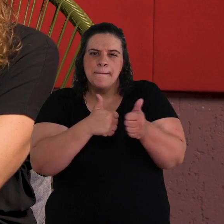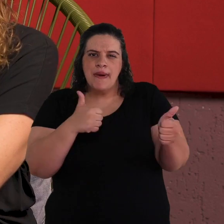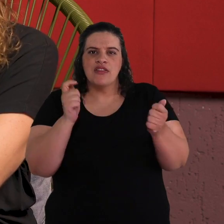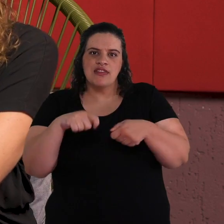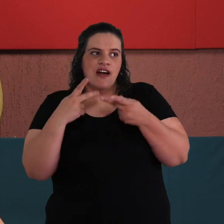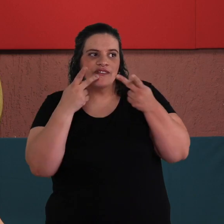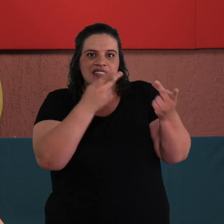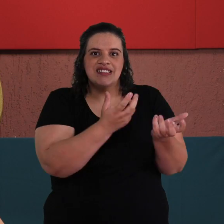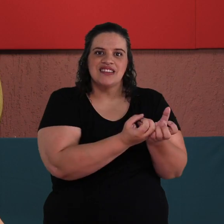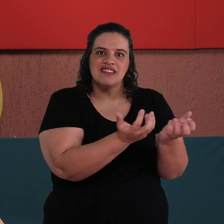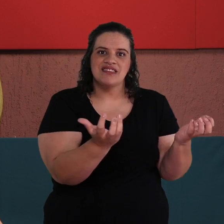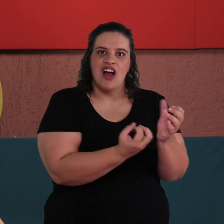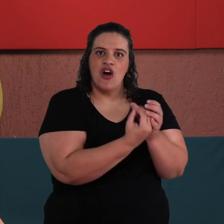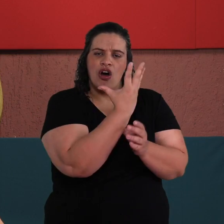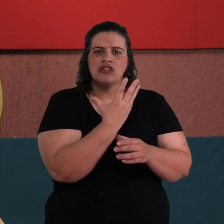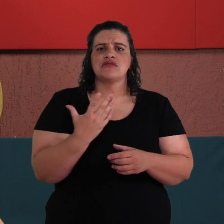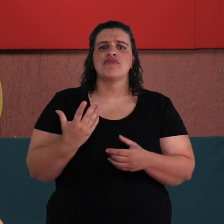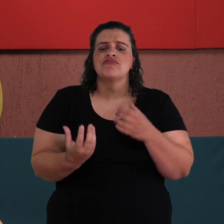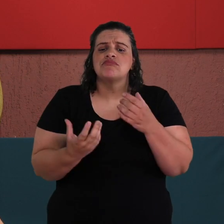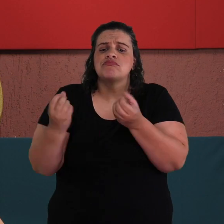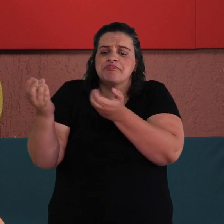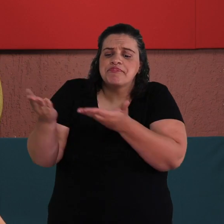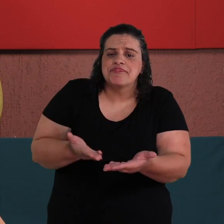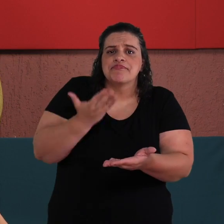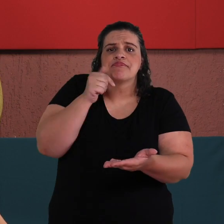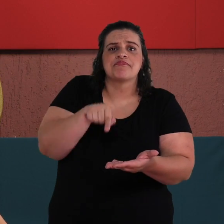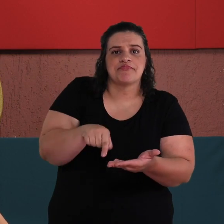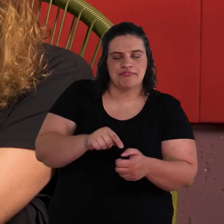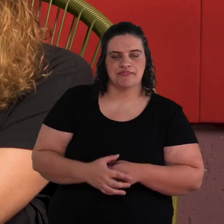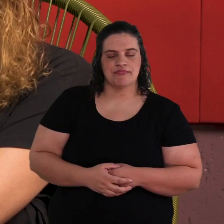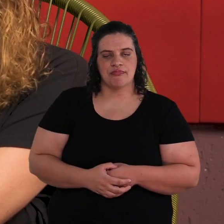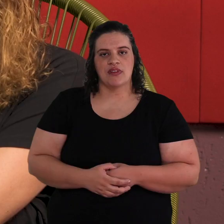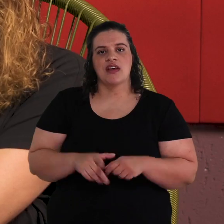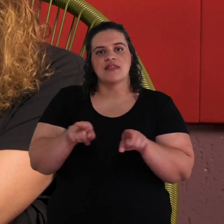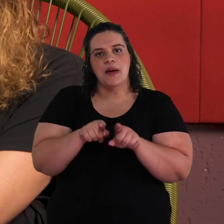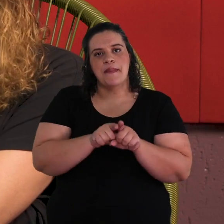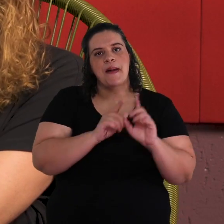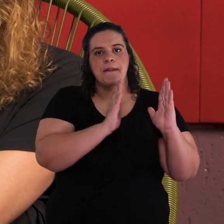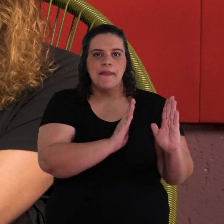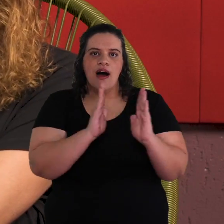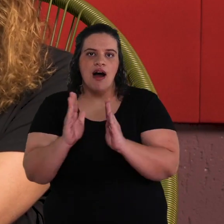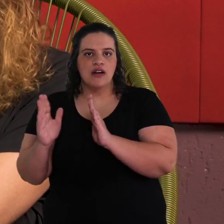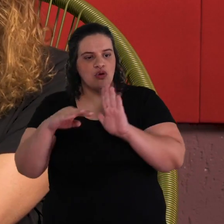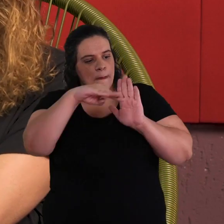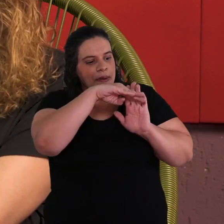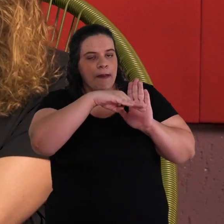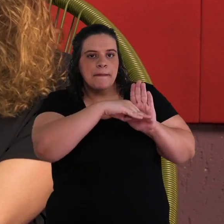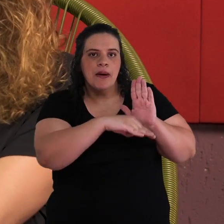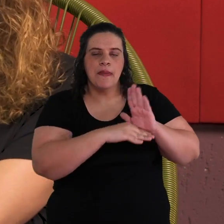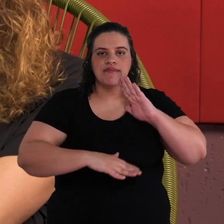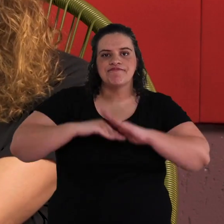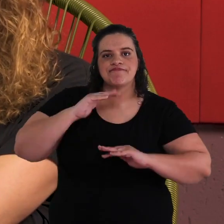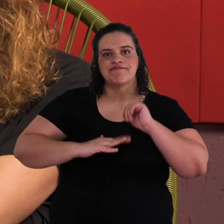perto da escola. Então, essa ideia de onde vem, ela é muito importante. Depois, a ideia desse passo a passo, como que a